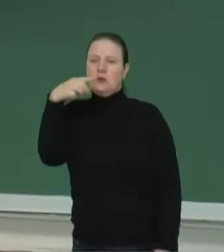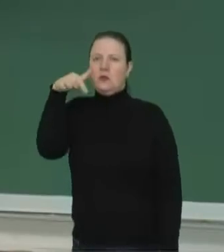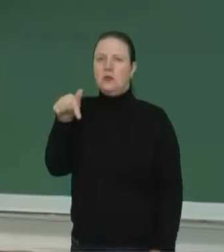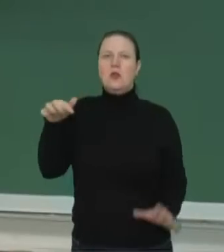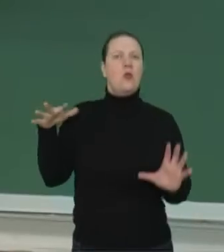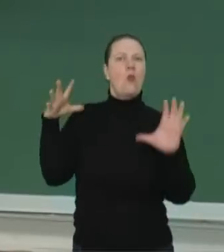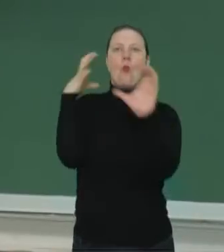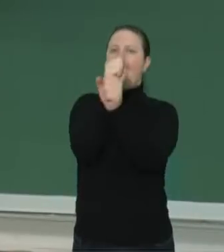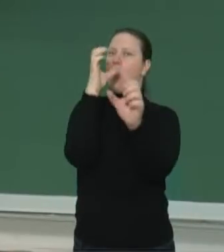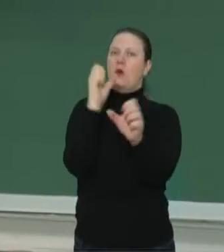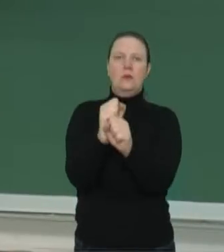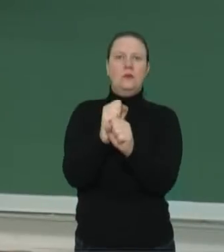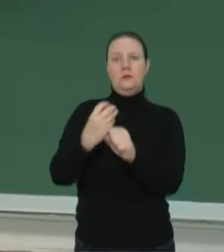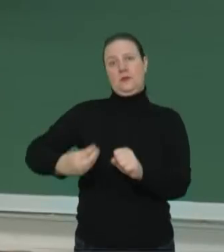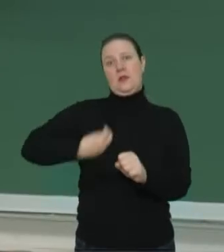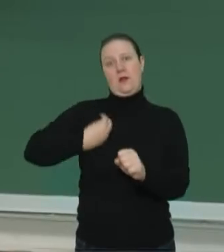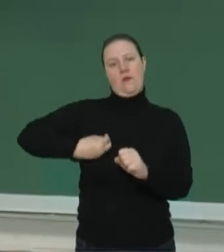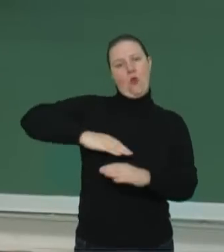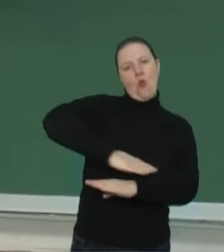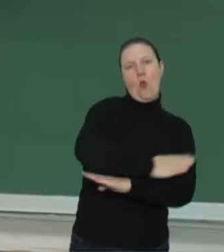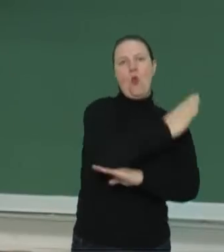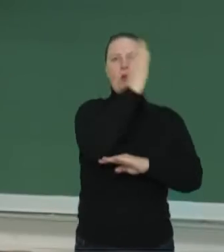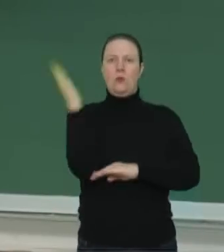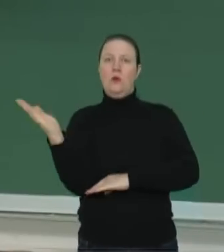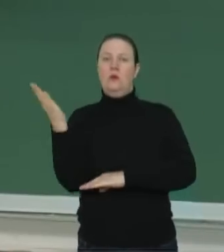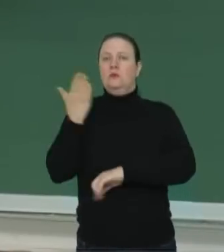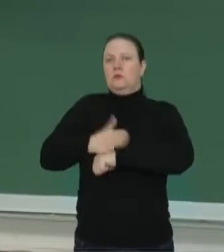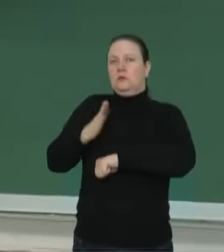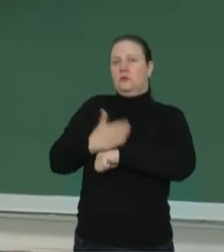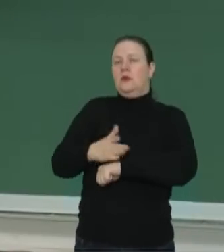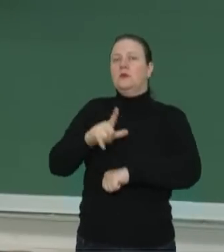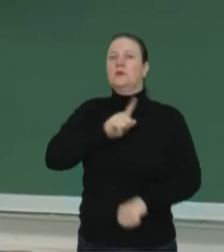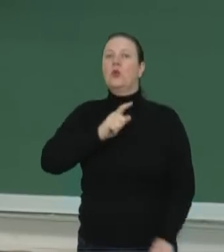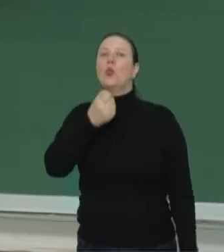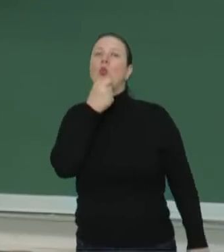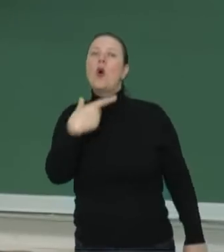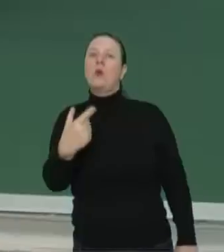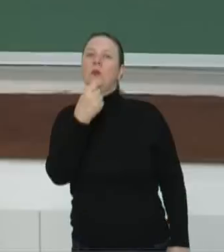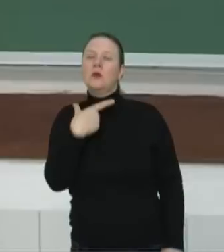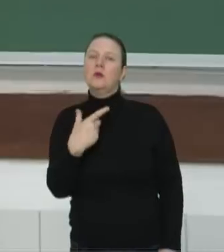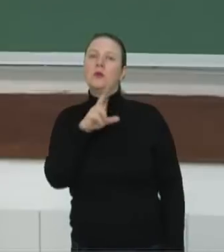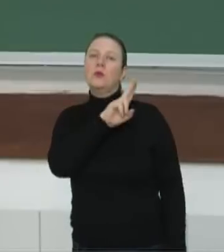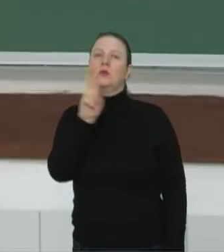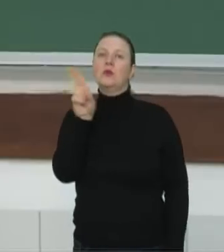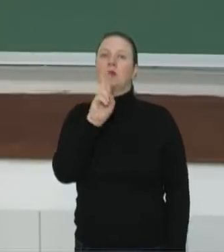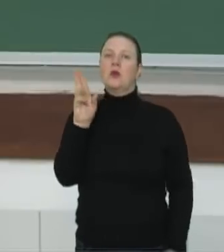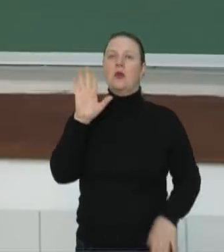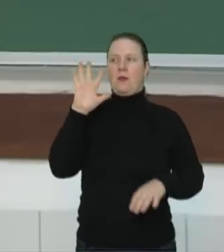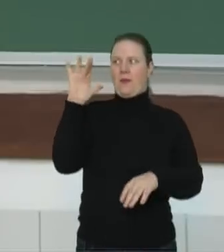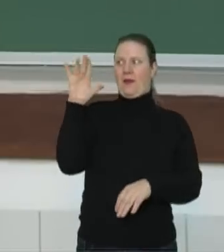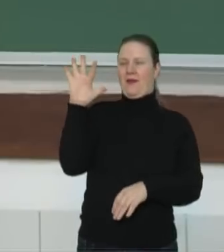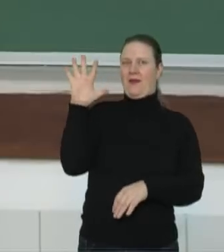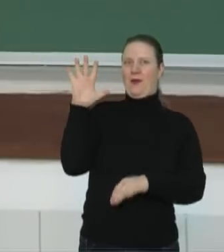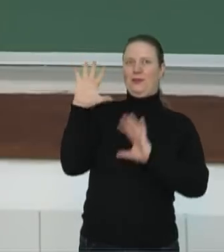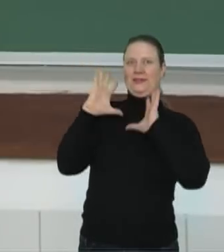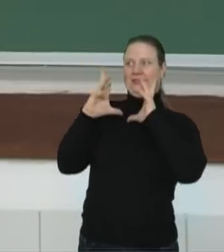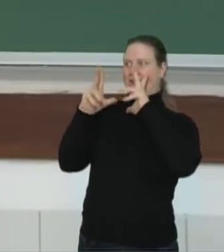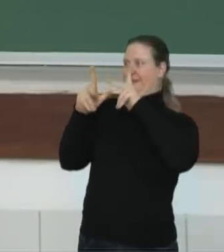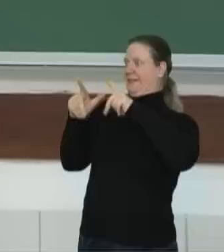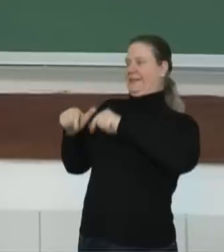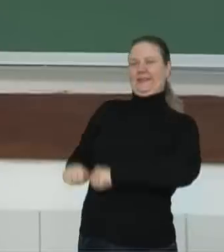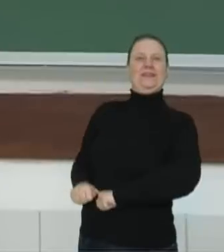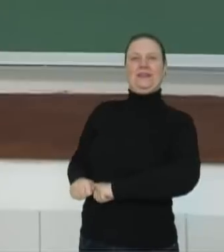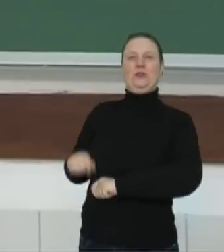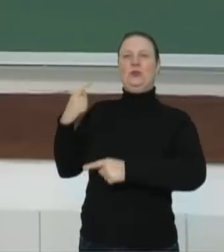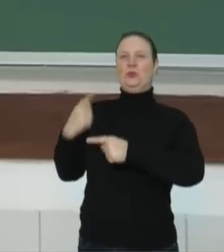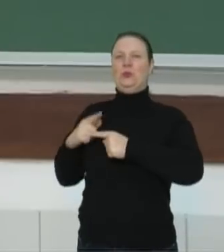49.737 pontos. O Oscar, quando jogava, ele tinha um apelido, ele era chamado de Mão Santa, por causa